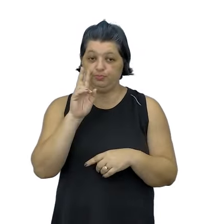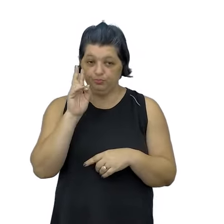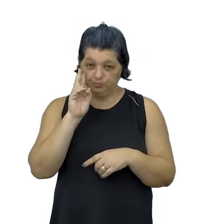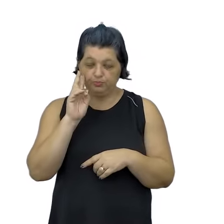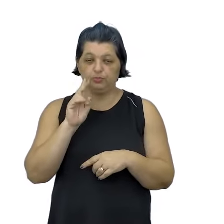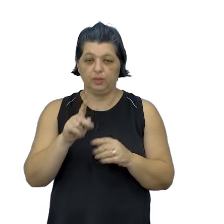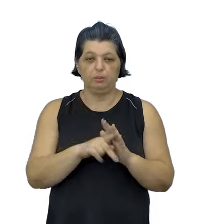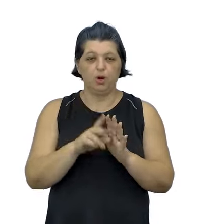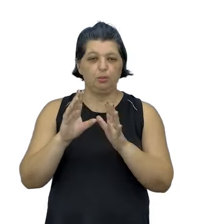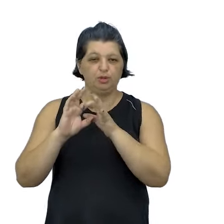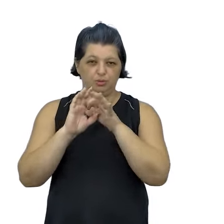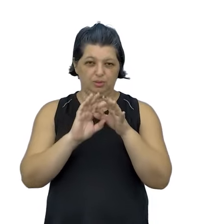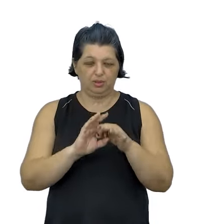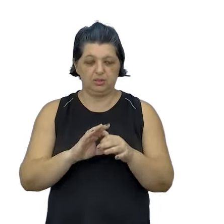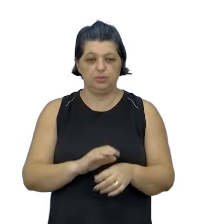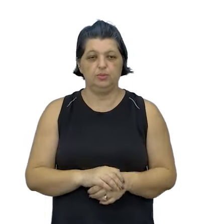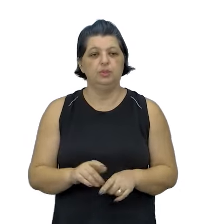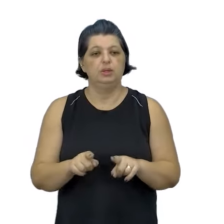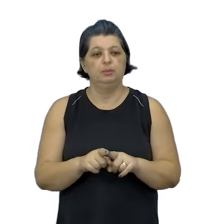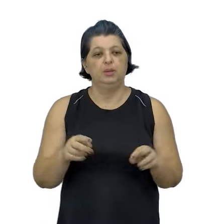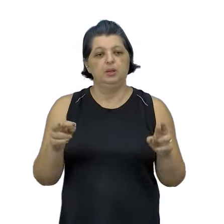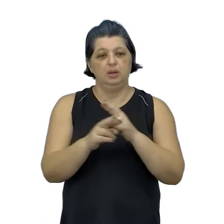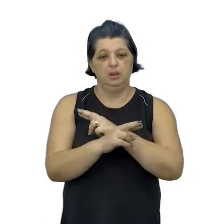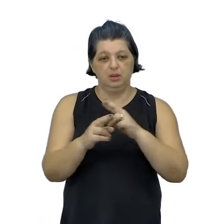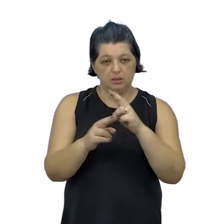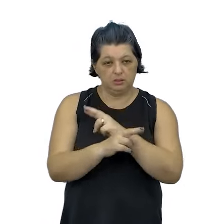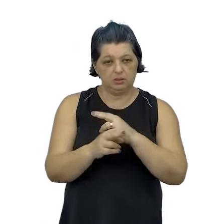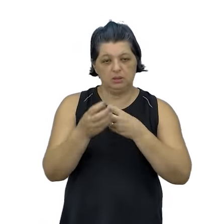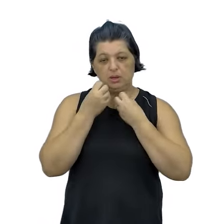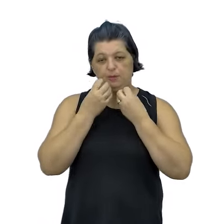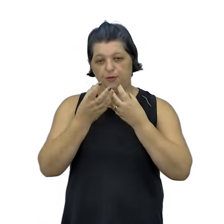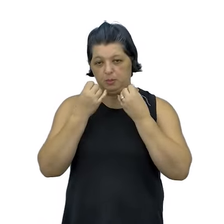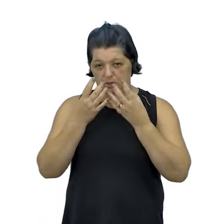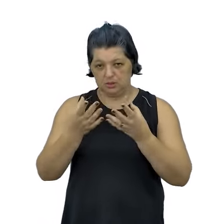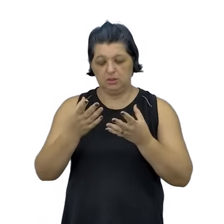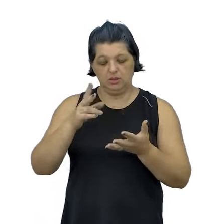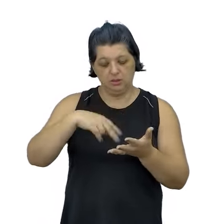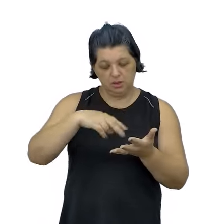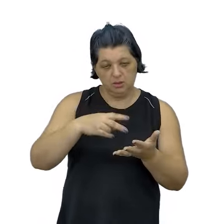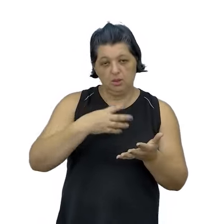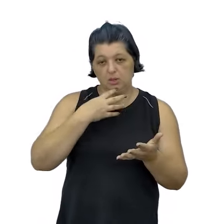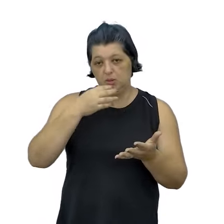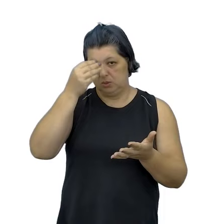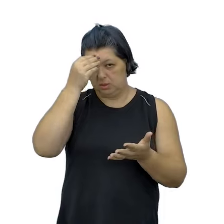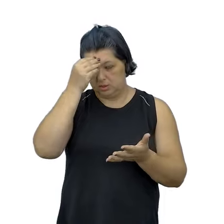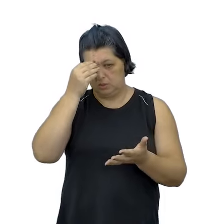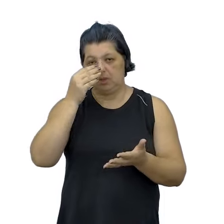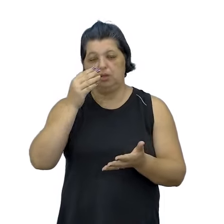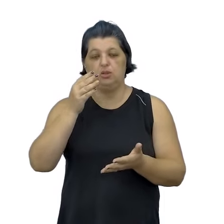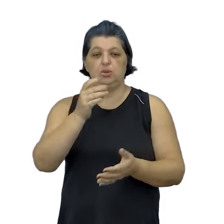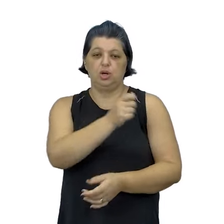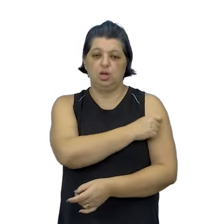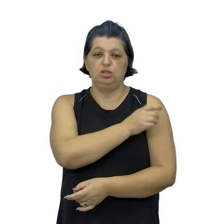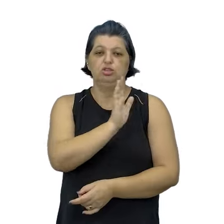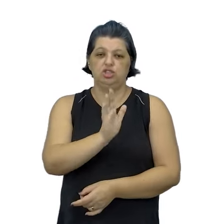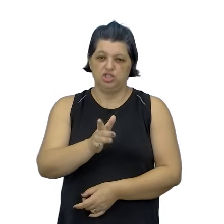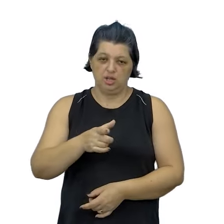contexto histórico, estabelecer relações entre as informações daquilo que foi lido e aos conhecimentos prévios, é o momento que o